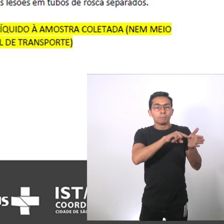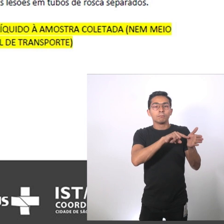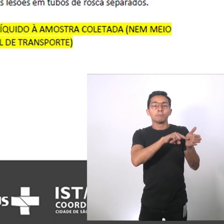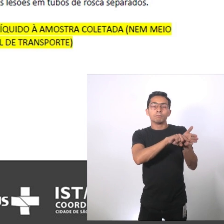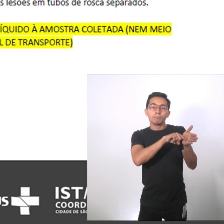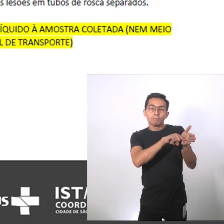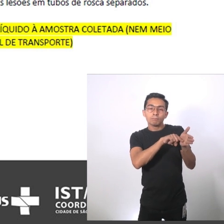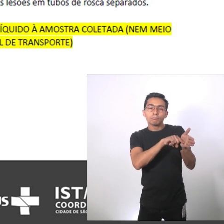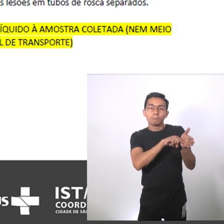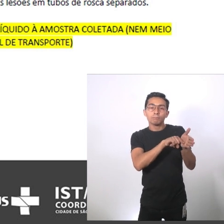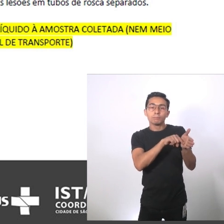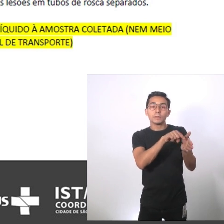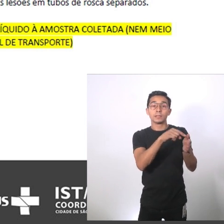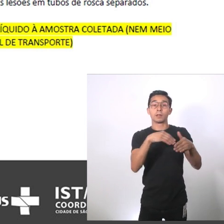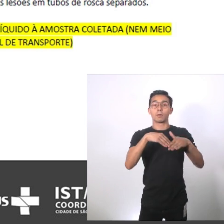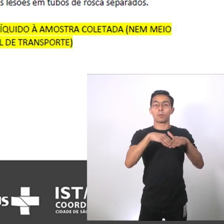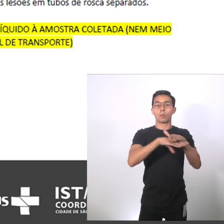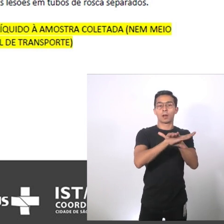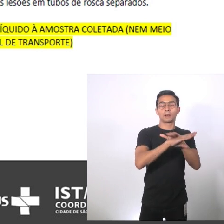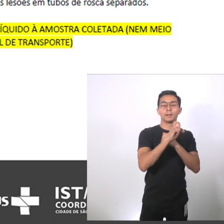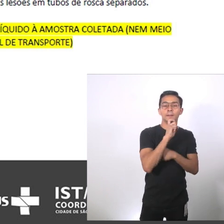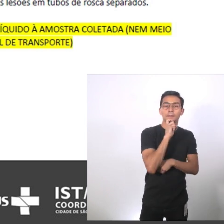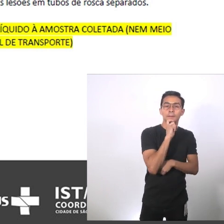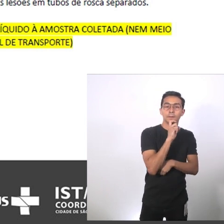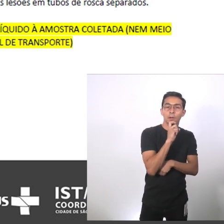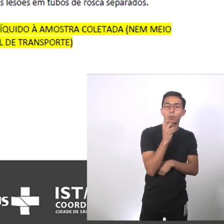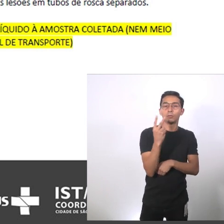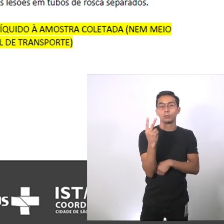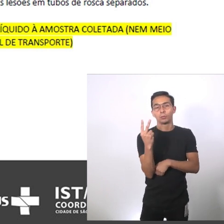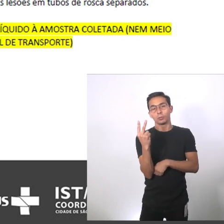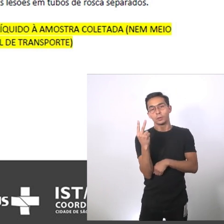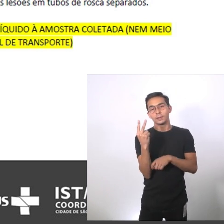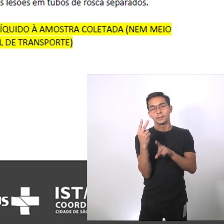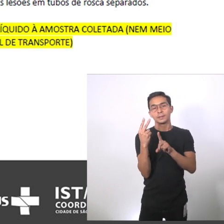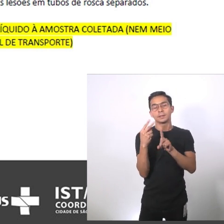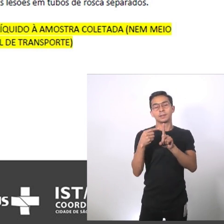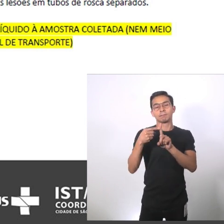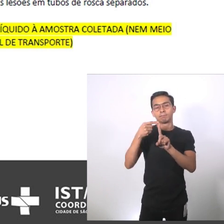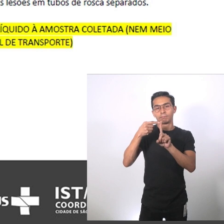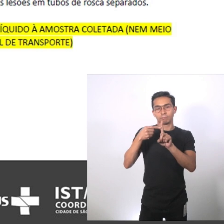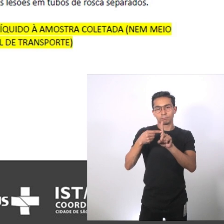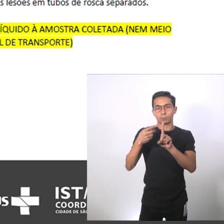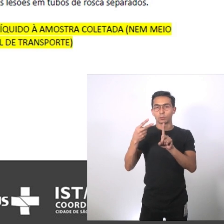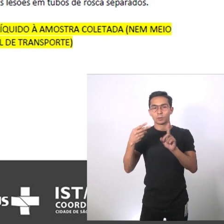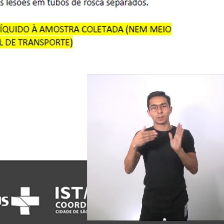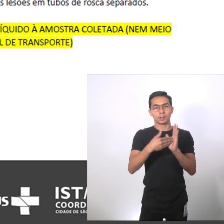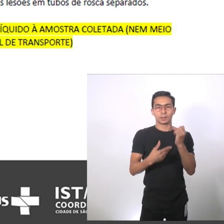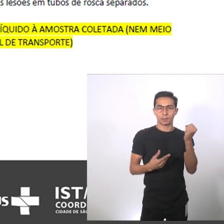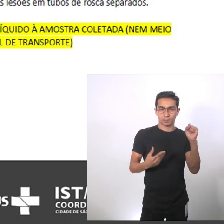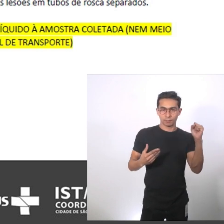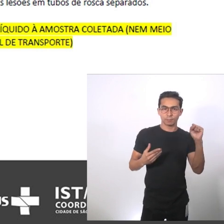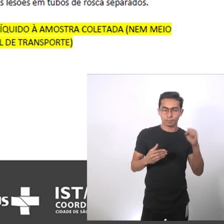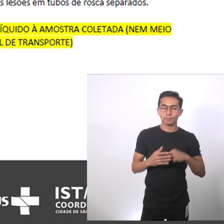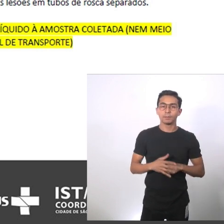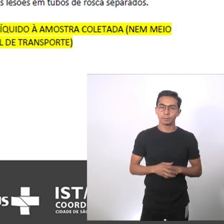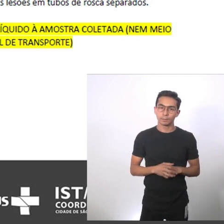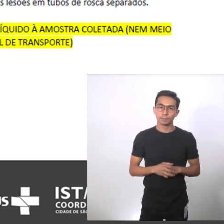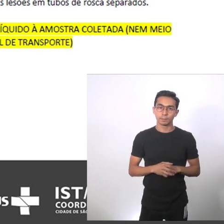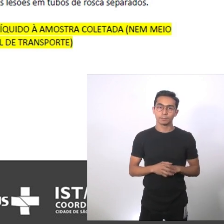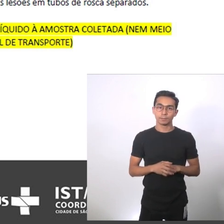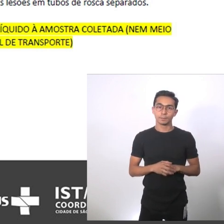entre 2 e 8 graus. Na questão das crostas, você vai pegar com uma